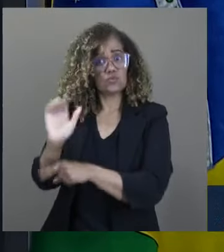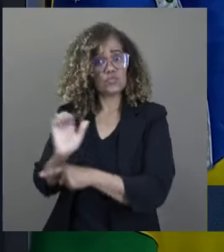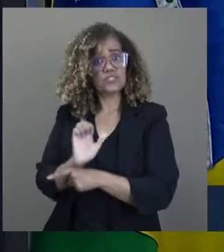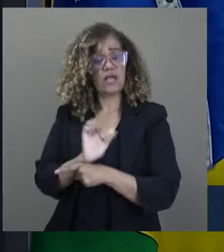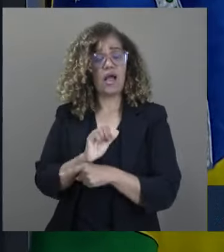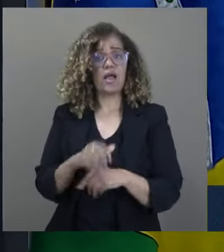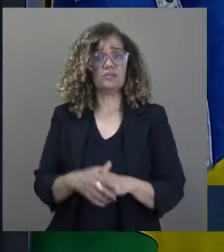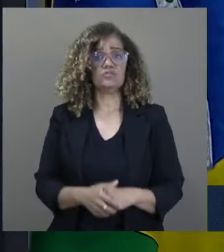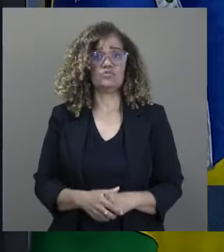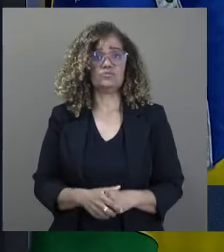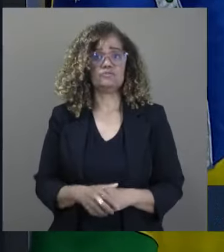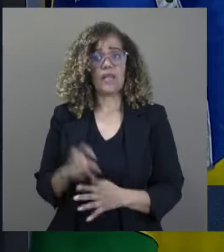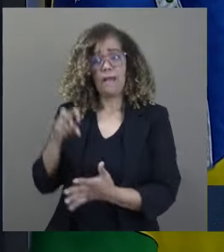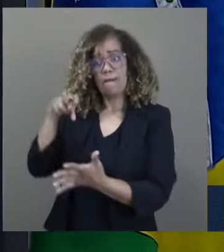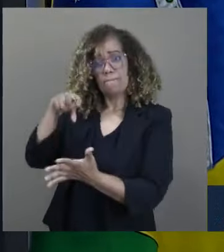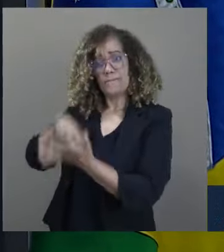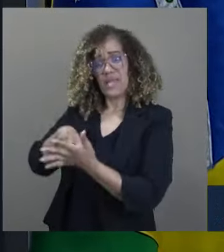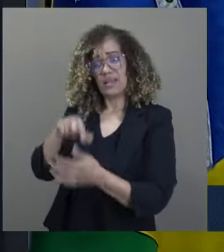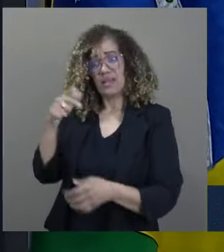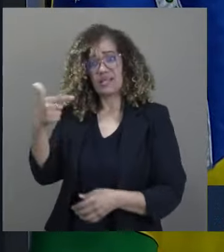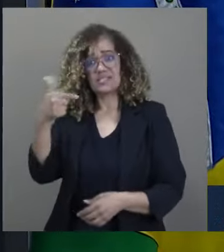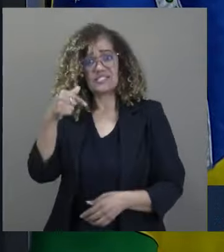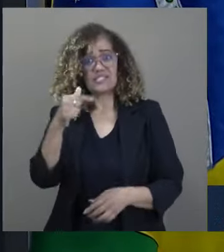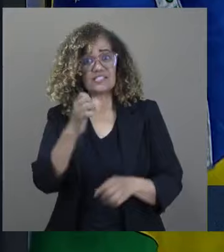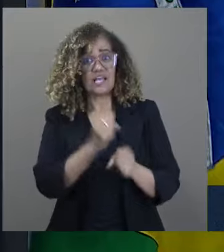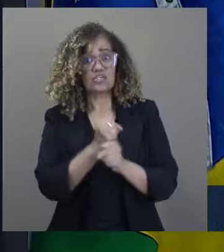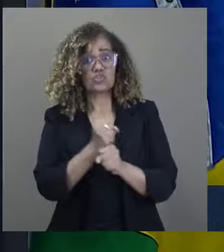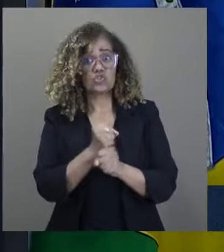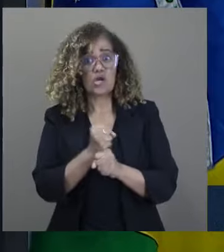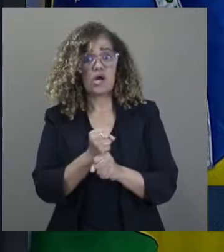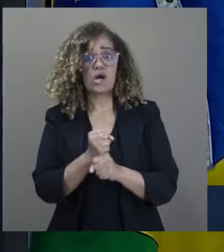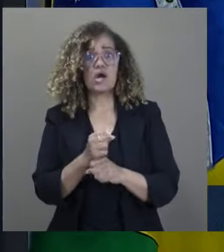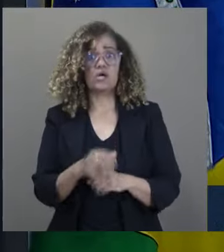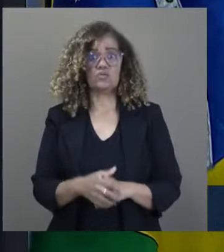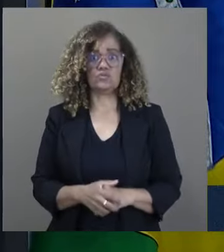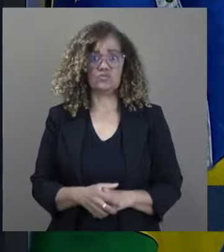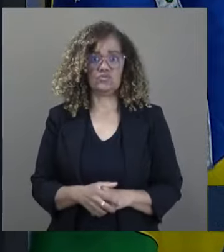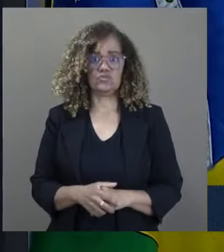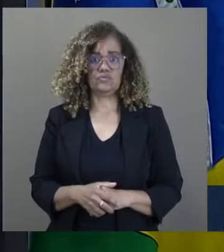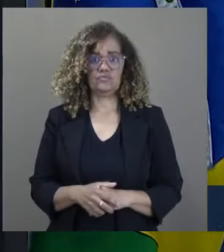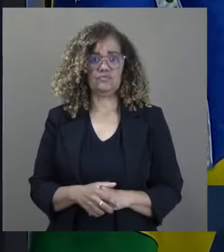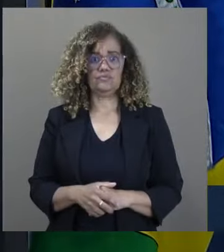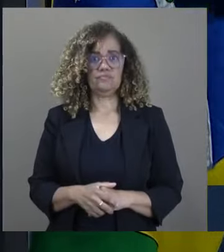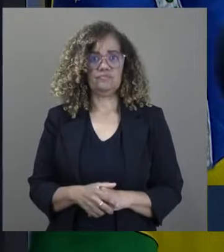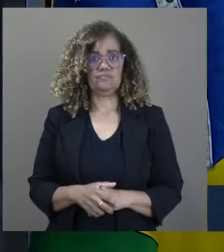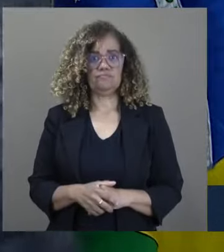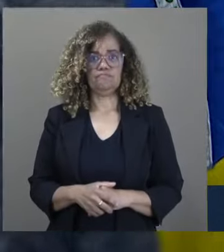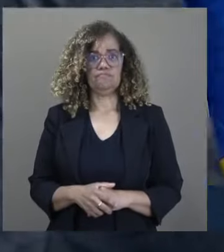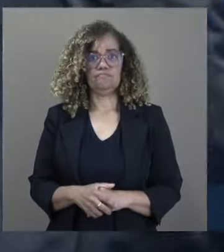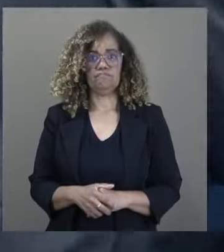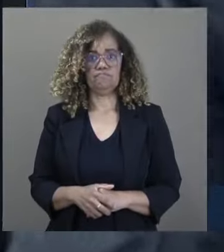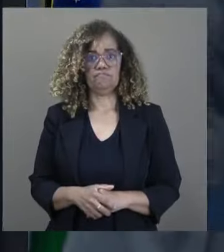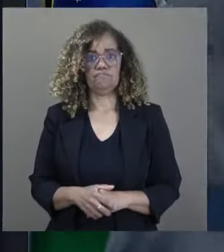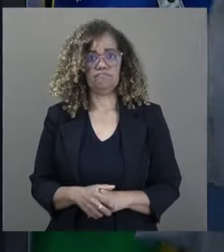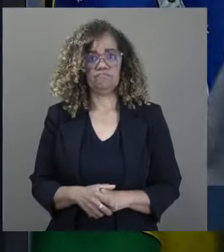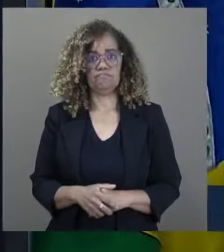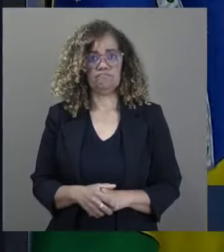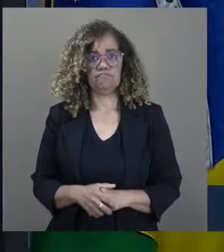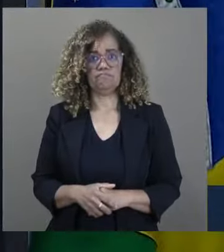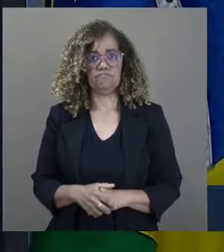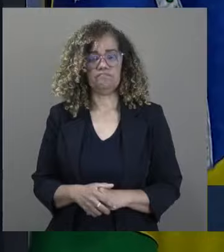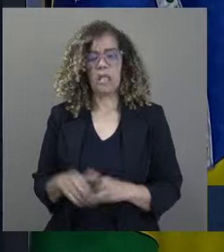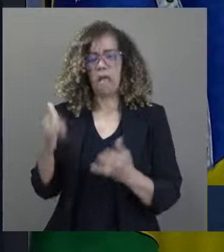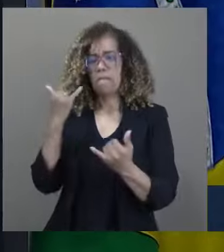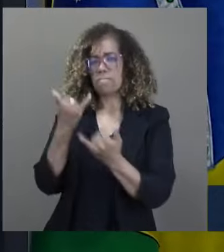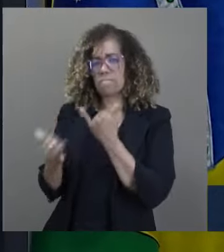As penas de 17 anos, sob esses tapetes que foi feito um belíssimo trabalho, como foi colocado